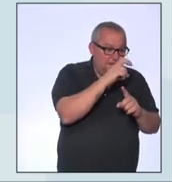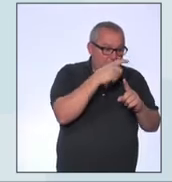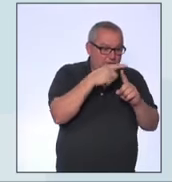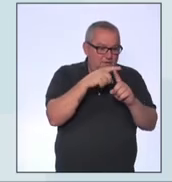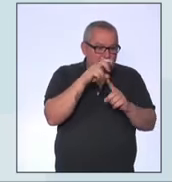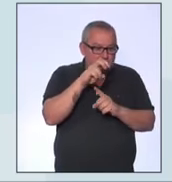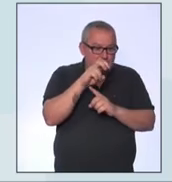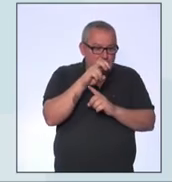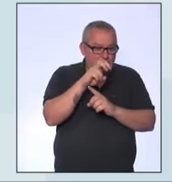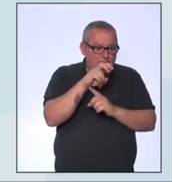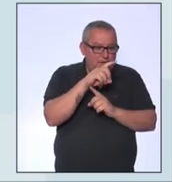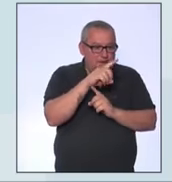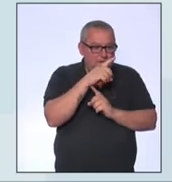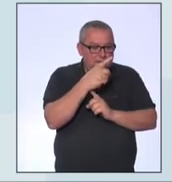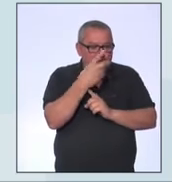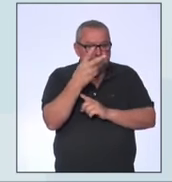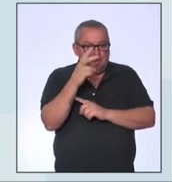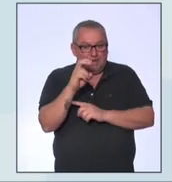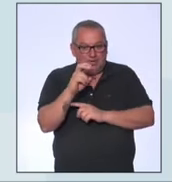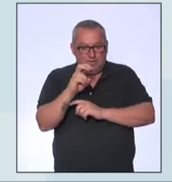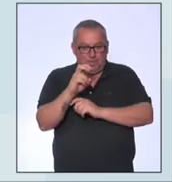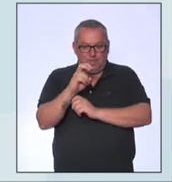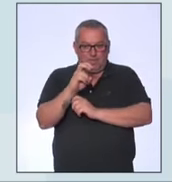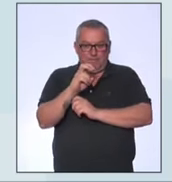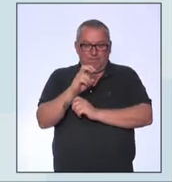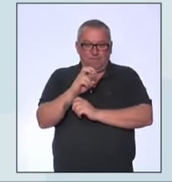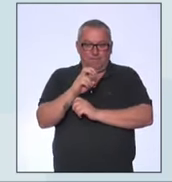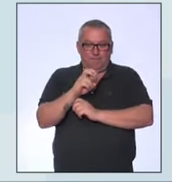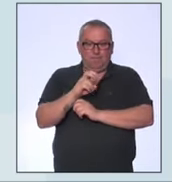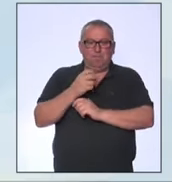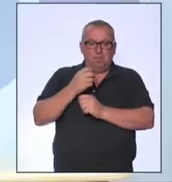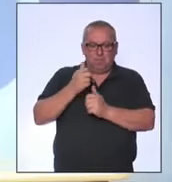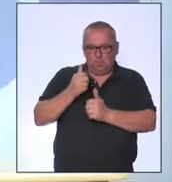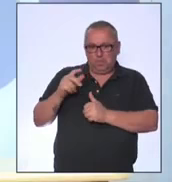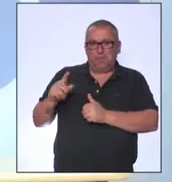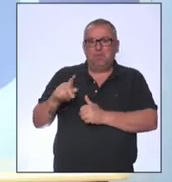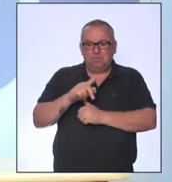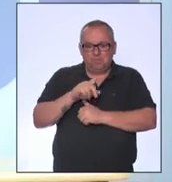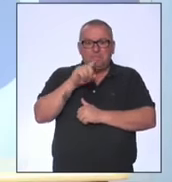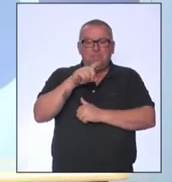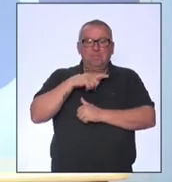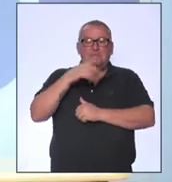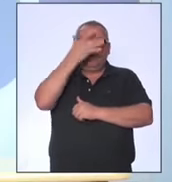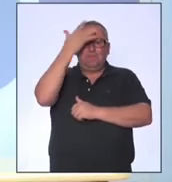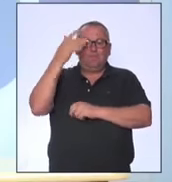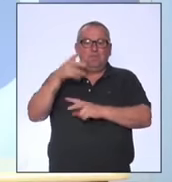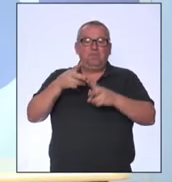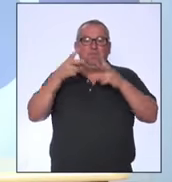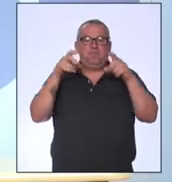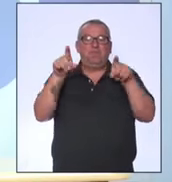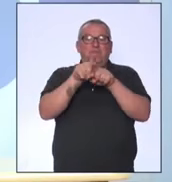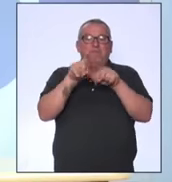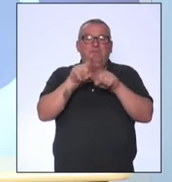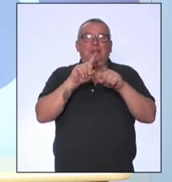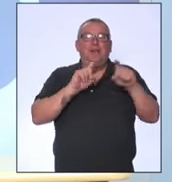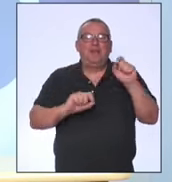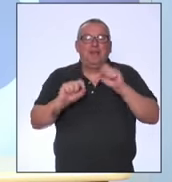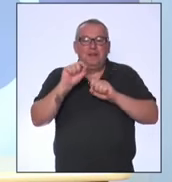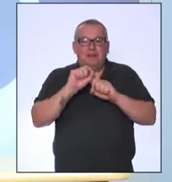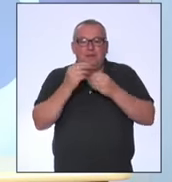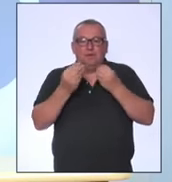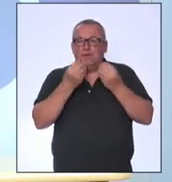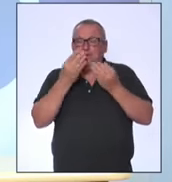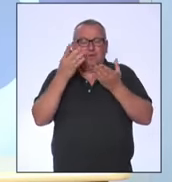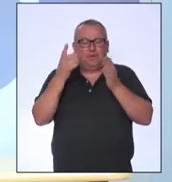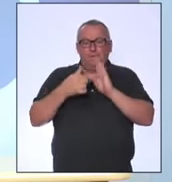vezes 5, 125. Muito bem, professor. Isso daí é para eles perceberem também, conforme